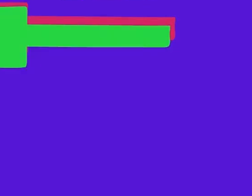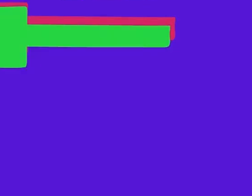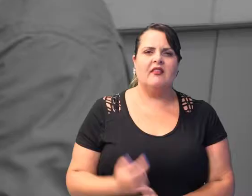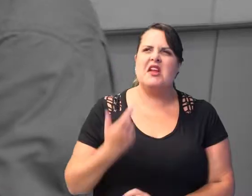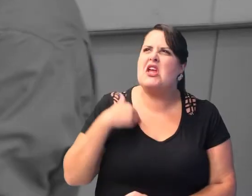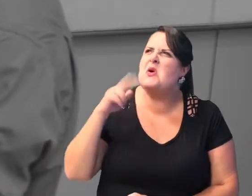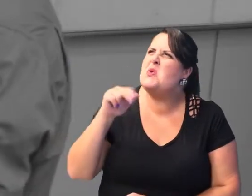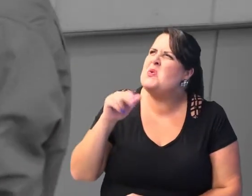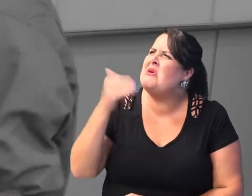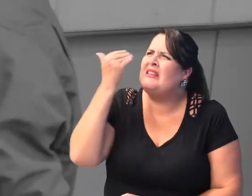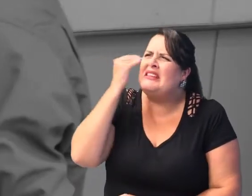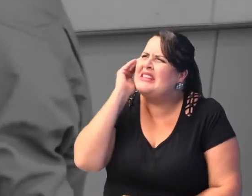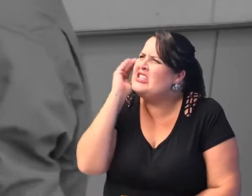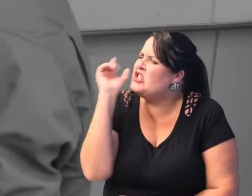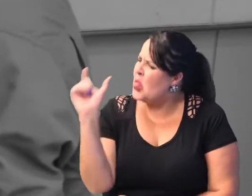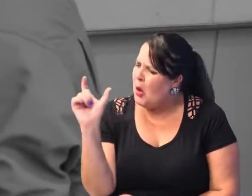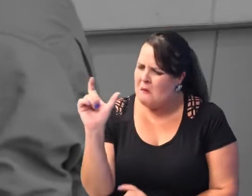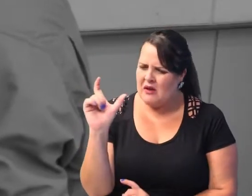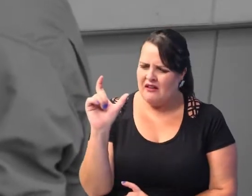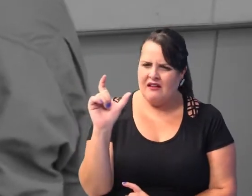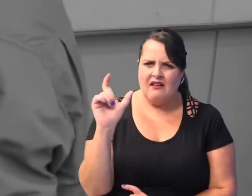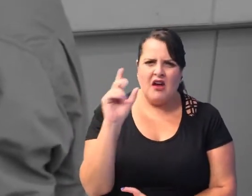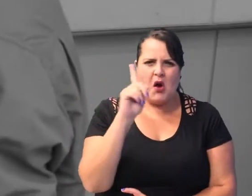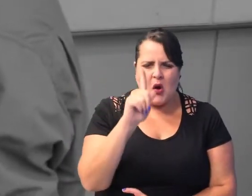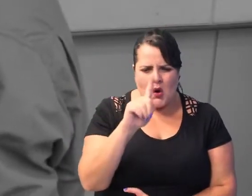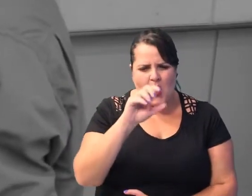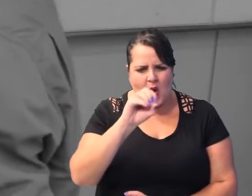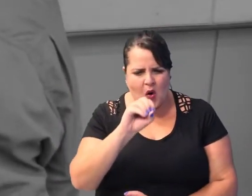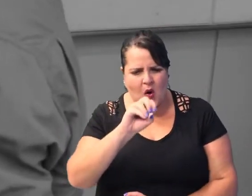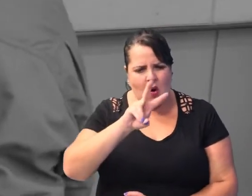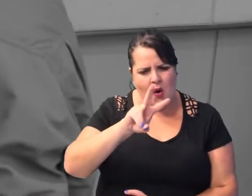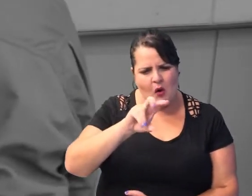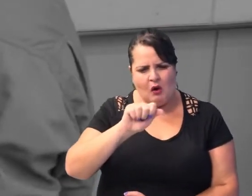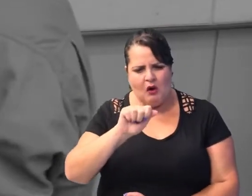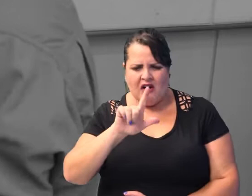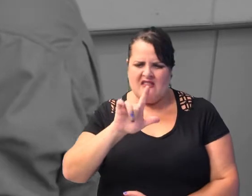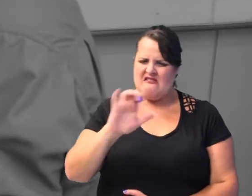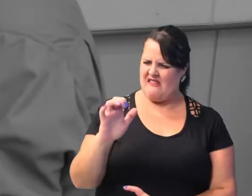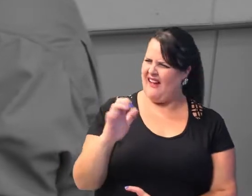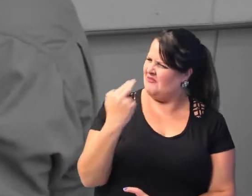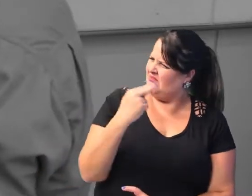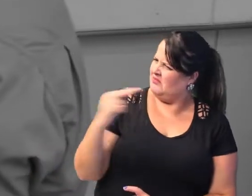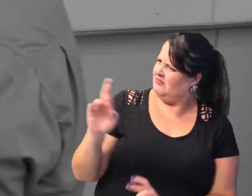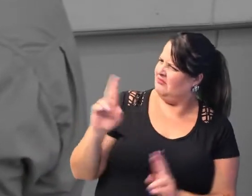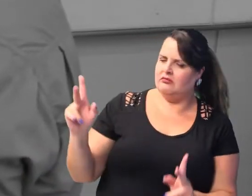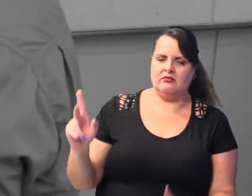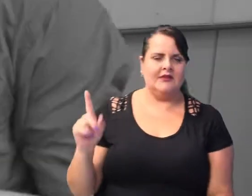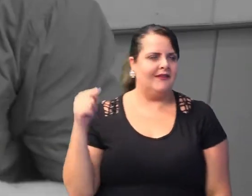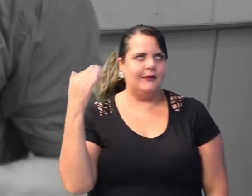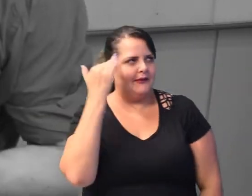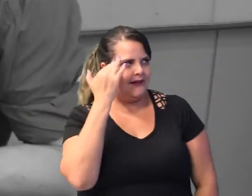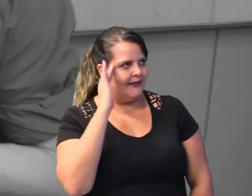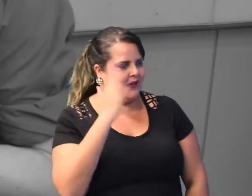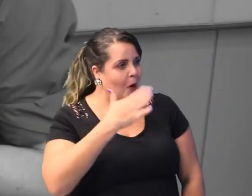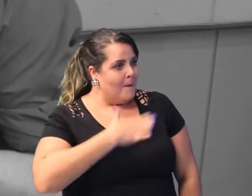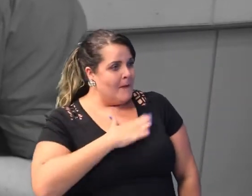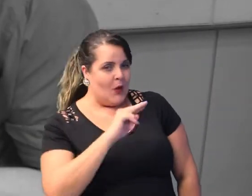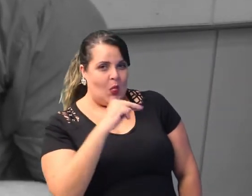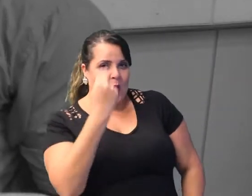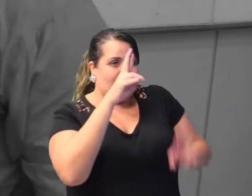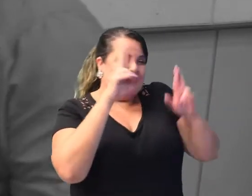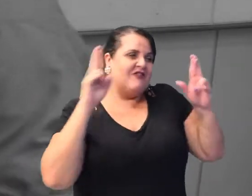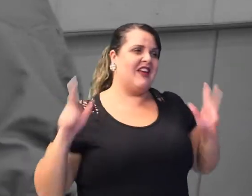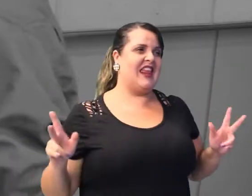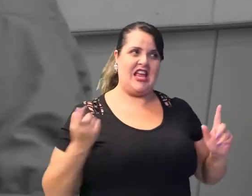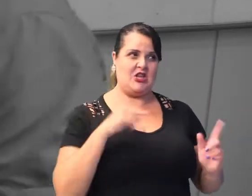eu nunca entendi se eu falo gol vagou vale não logrou meu nome e não é real pelo veneno vai